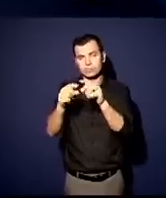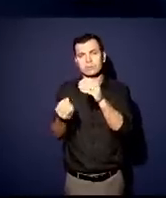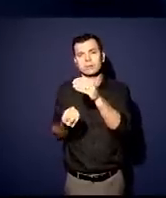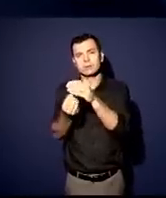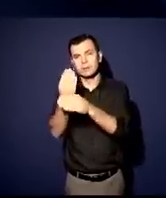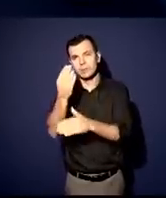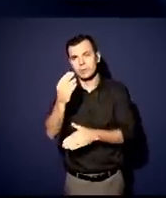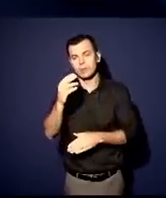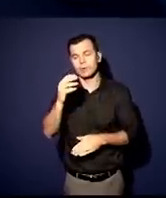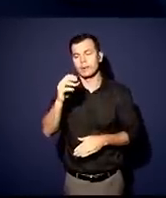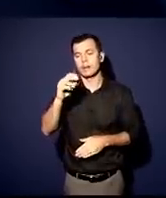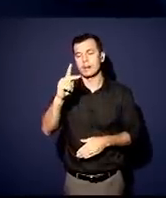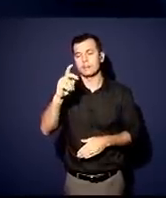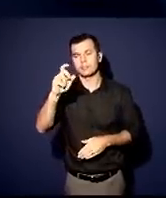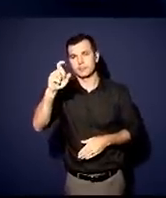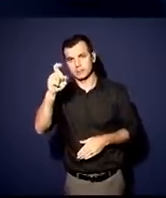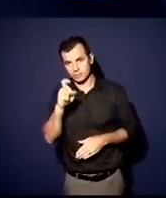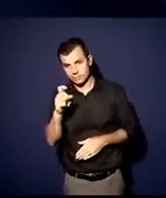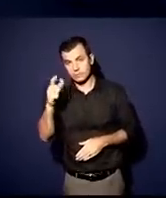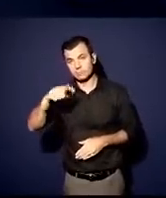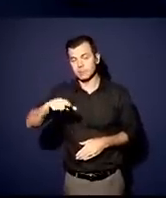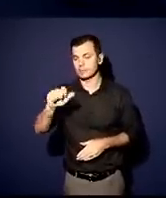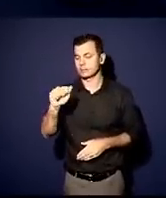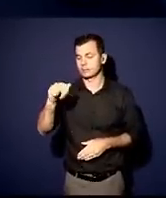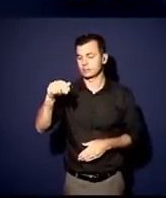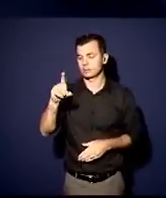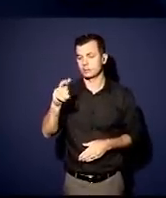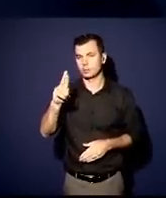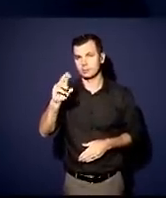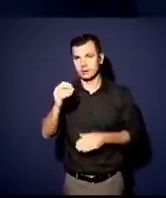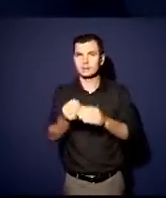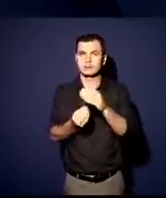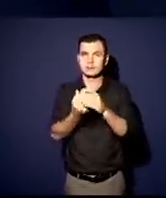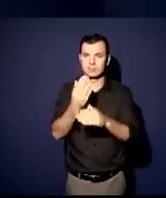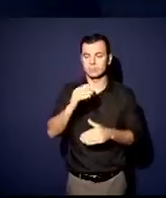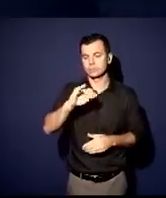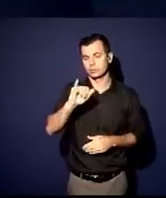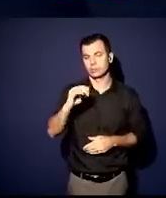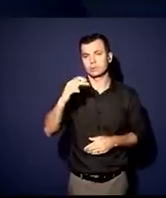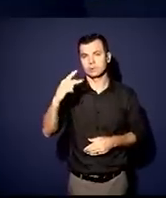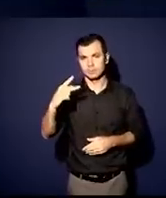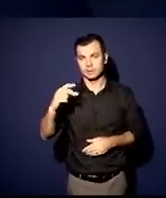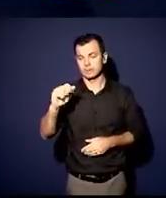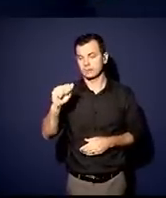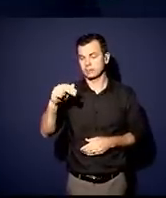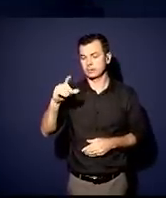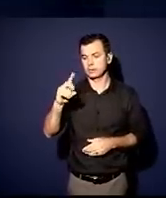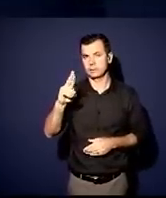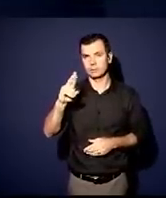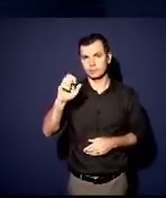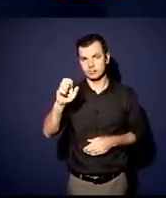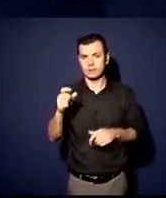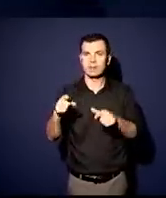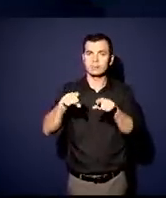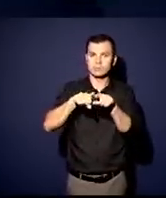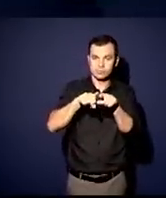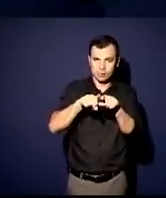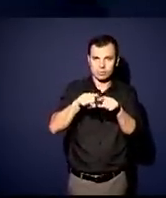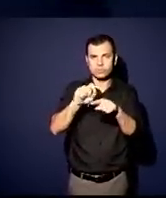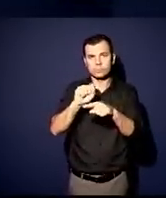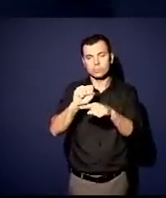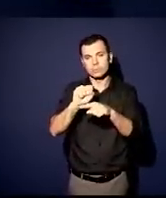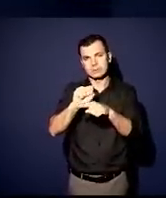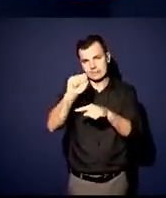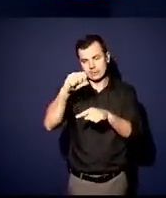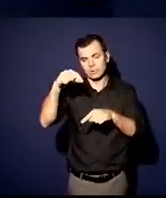Capital, e André Jakurski, sócio fundador da JGP, e André Esteves, Chairman e sócio sênior do BTG Pactual. Sejam bem-vindos.